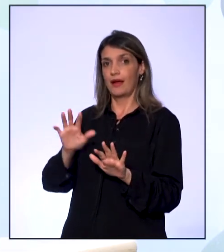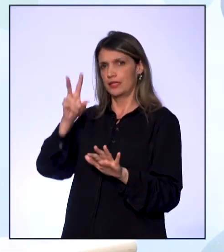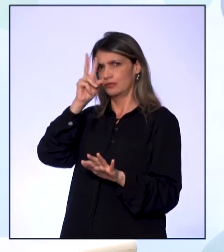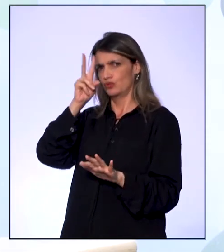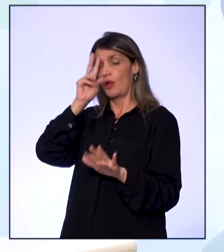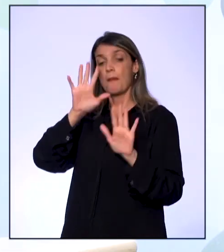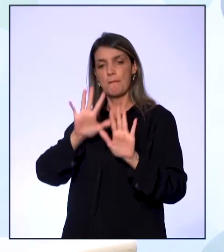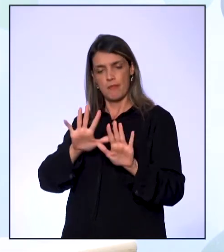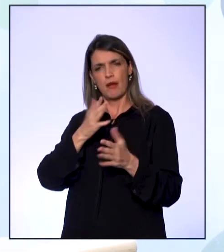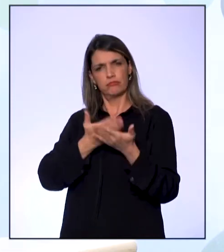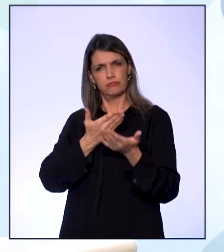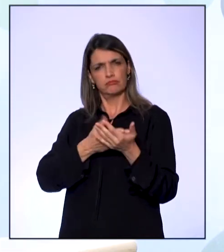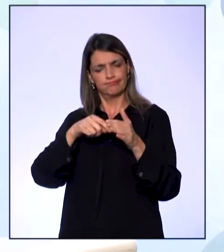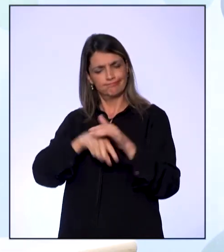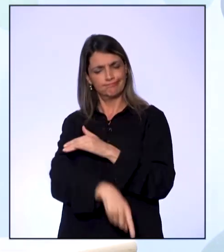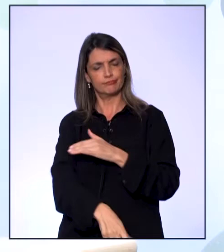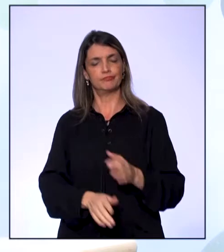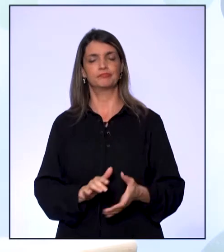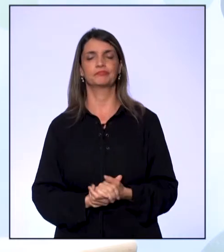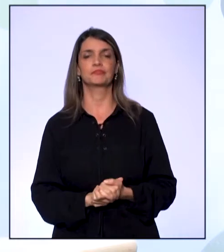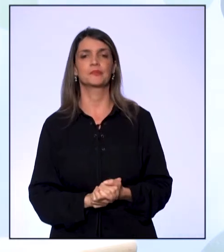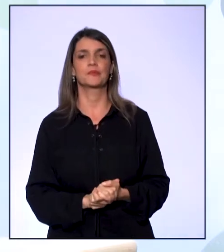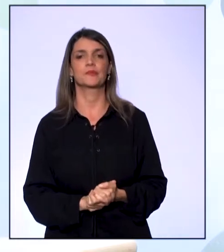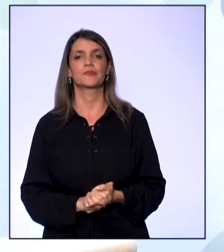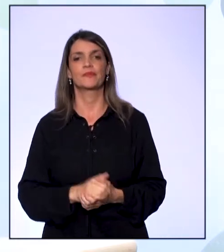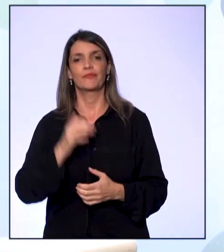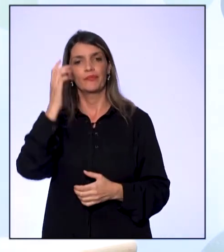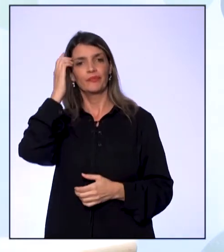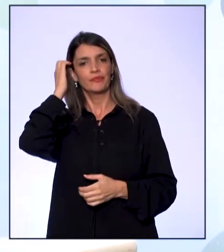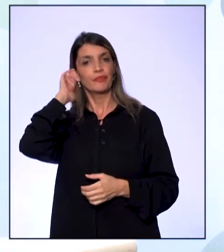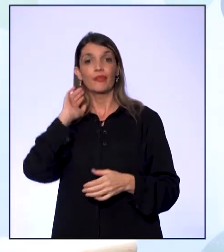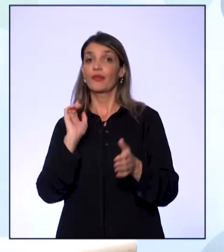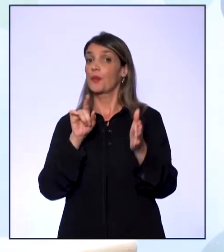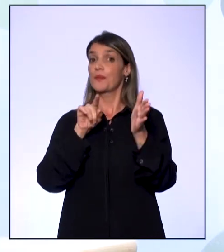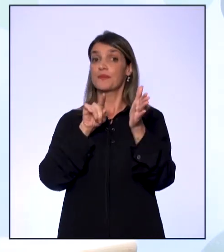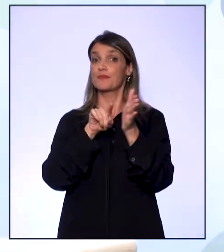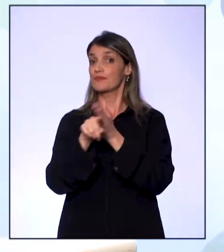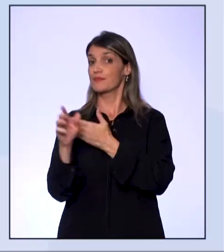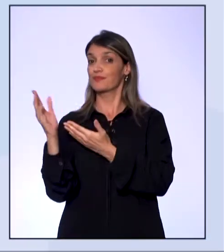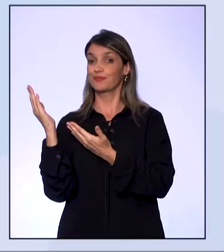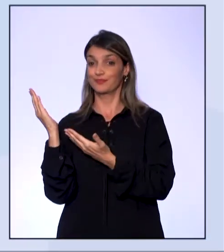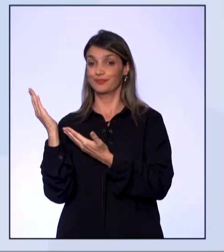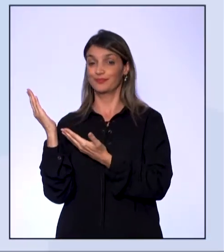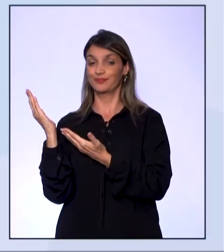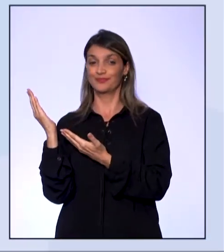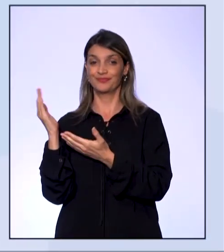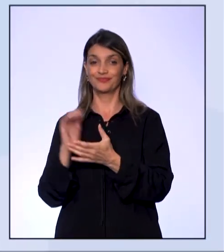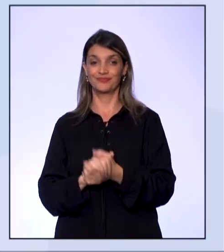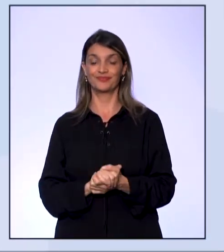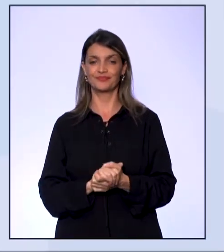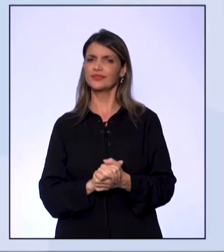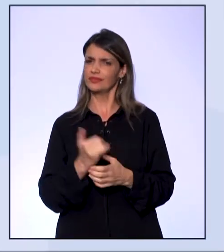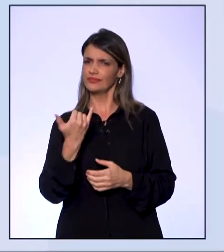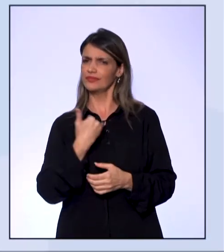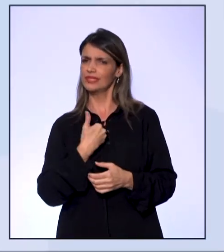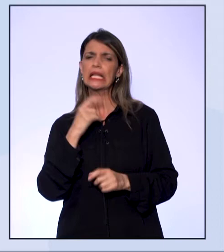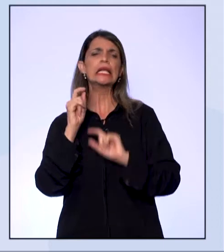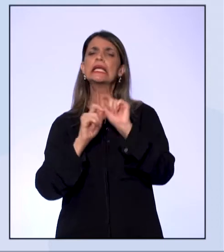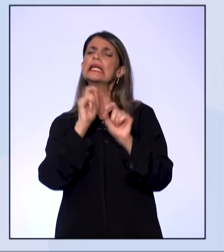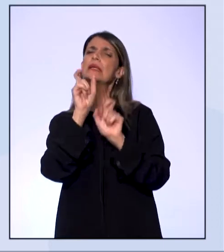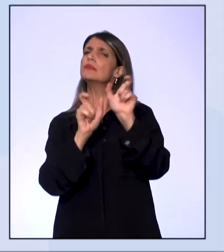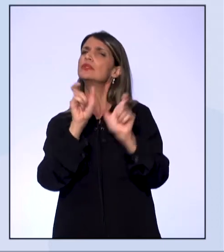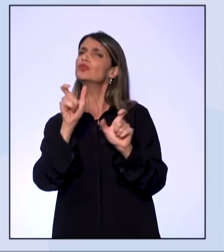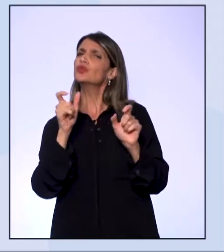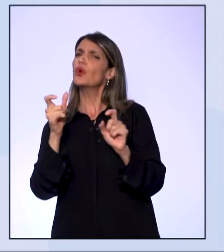história. Conte para nós. Aí tem uma perguntinha que aparece para vocês na tela e eu vou ler. É assim, quem são as pessoas